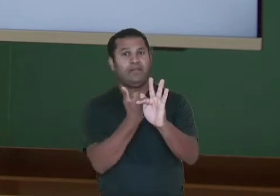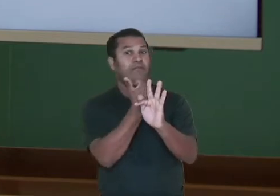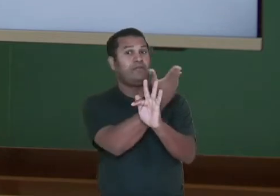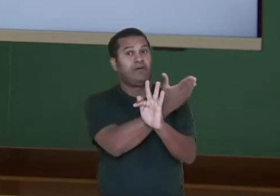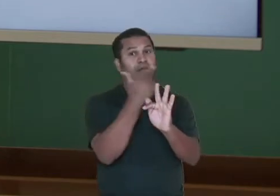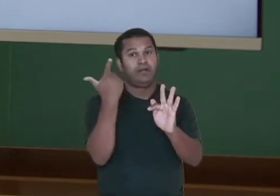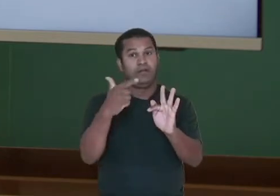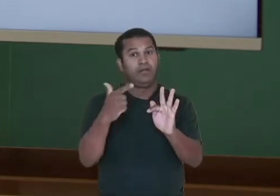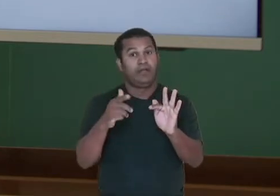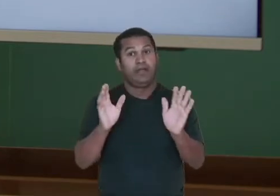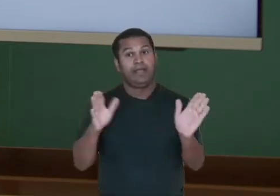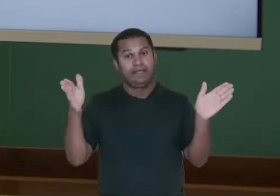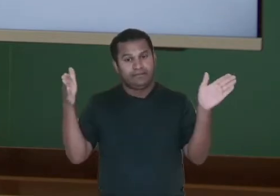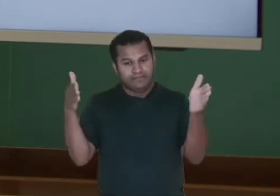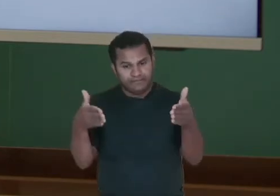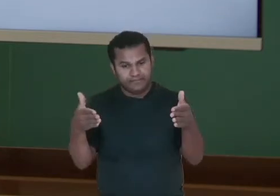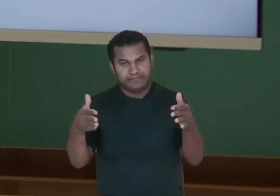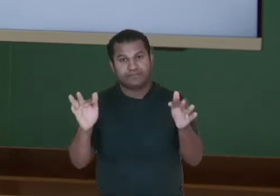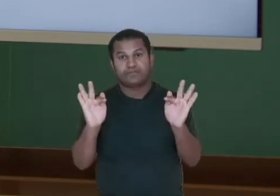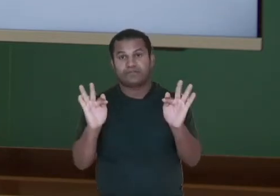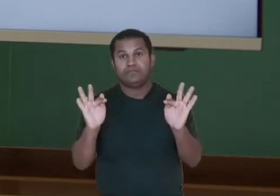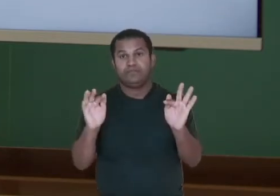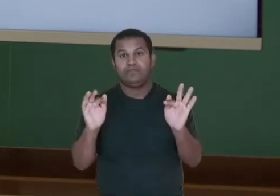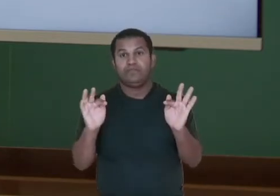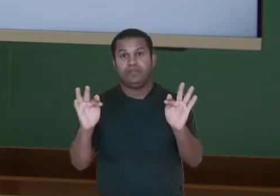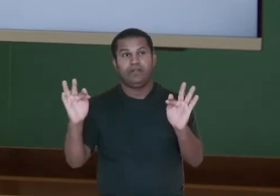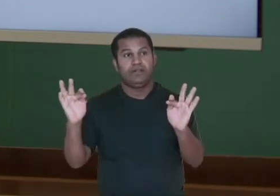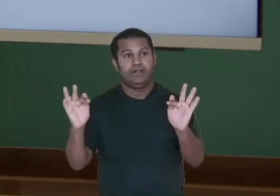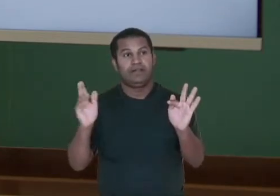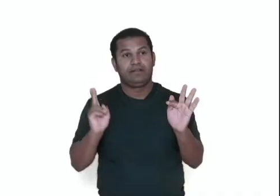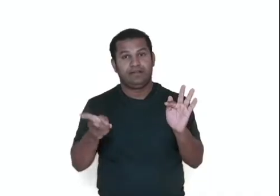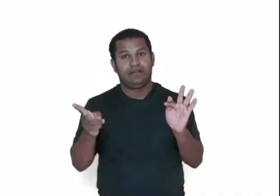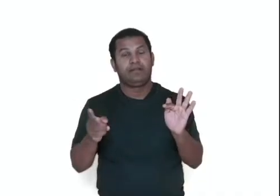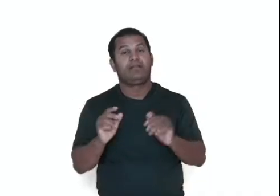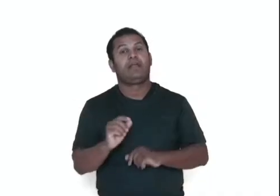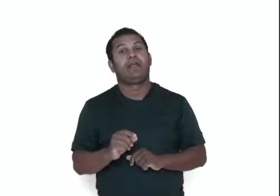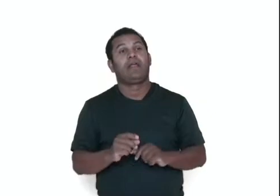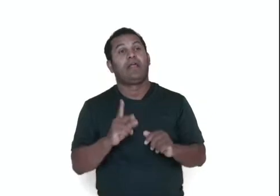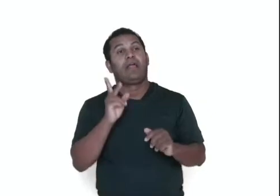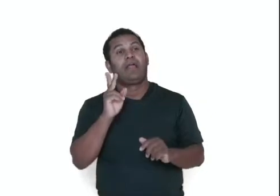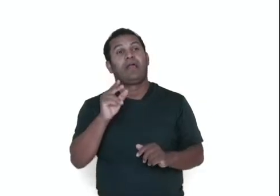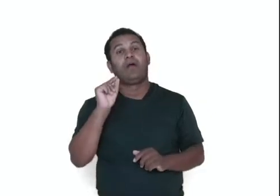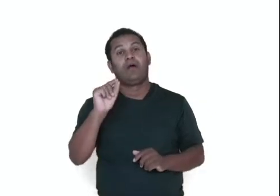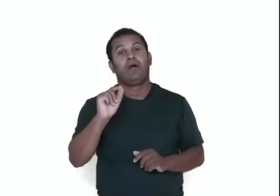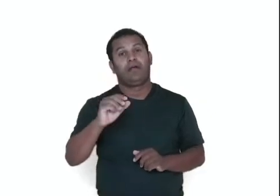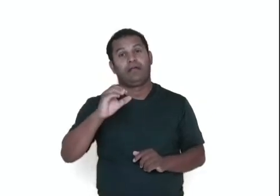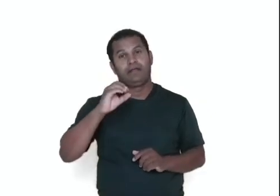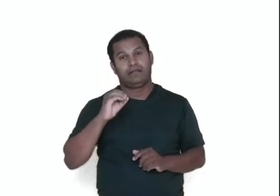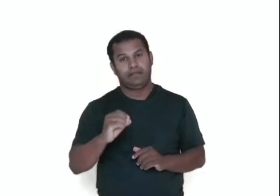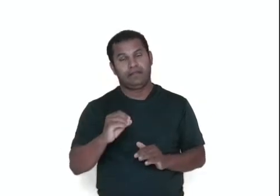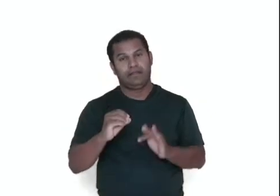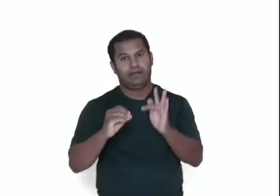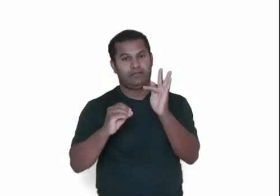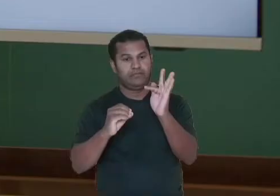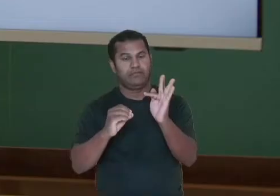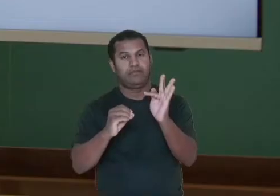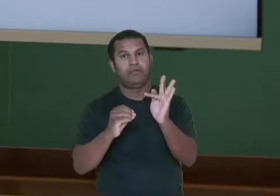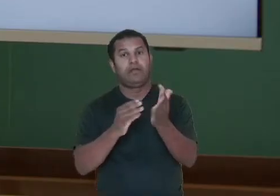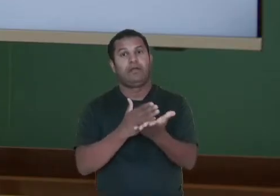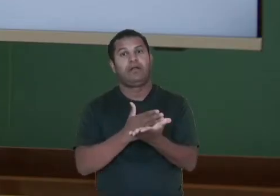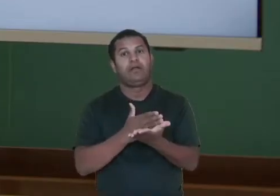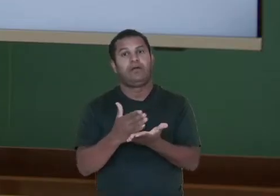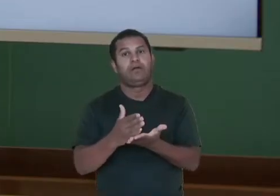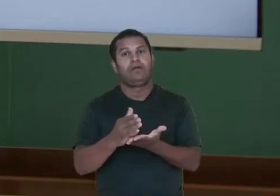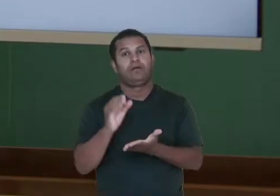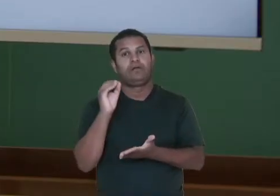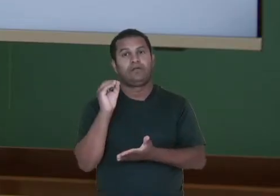a somatória de forças resultantes externas é igual a zero, isso me implica que a quantidade de movimento inicial do processo tem que ser